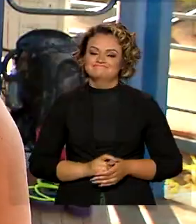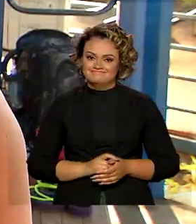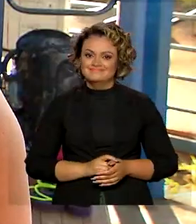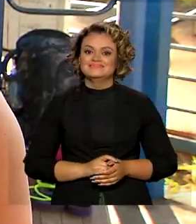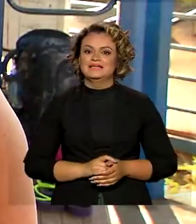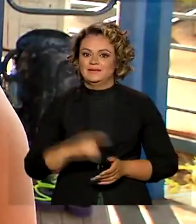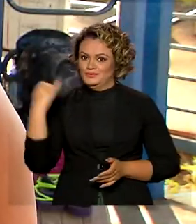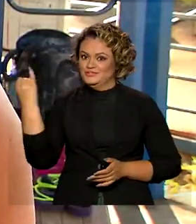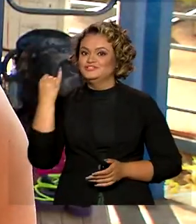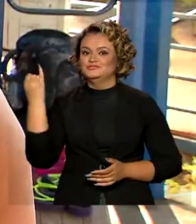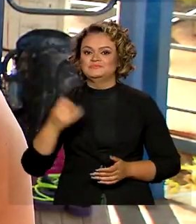esforço é muito importante para a gente